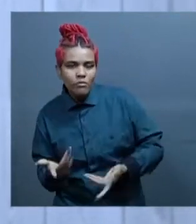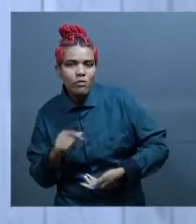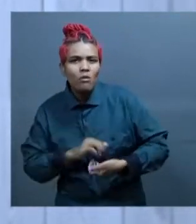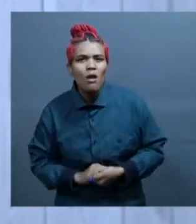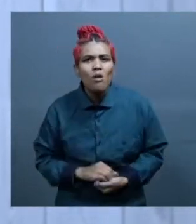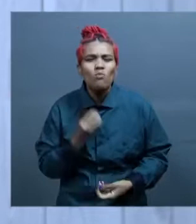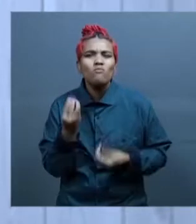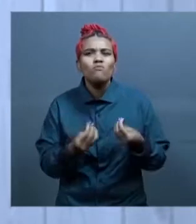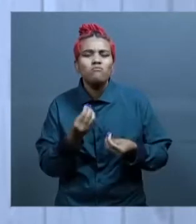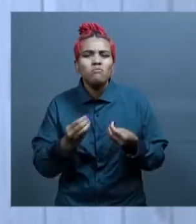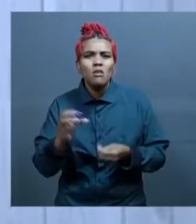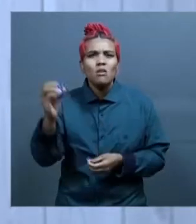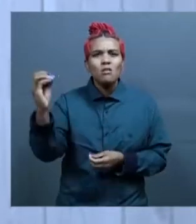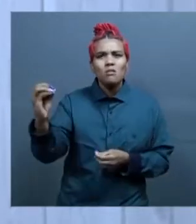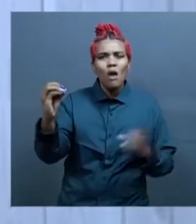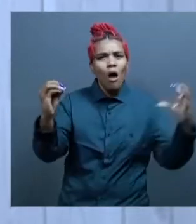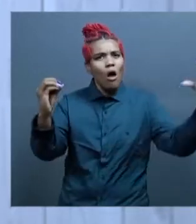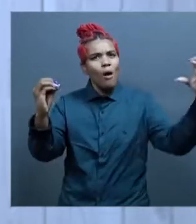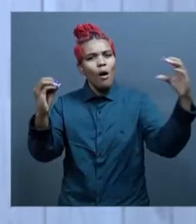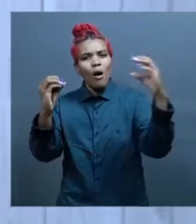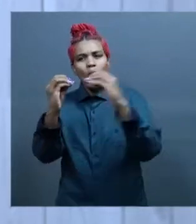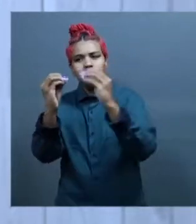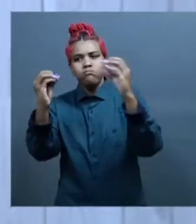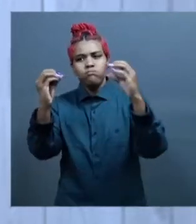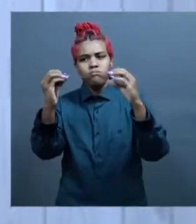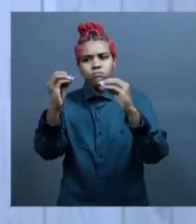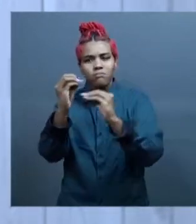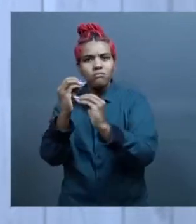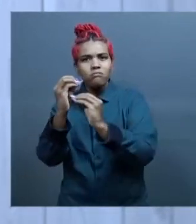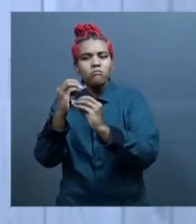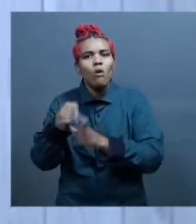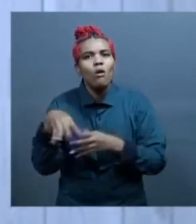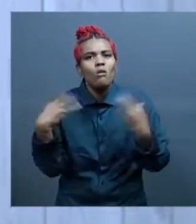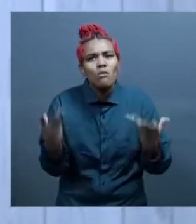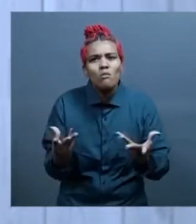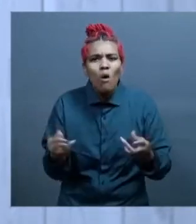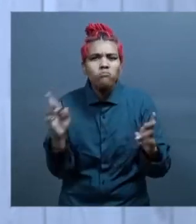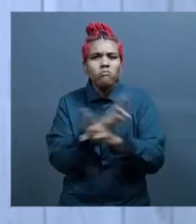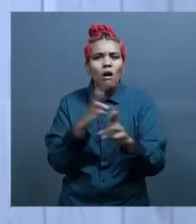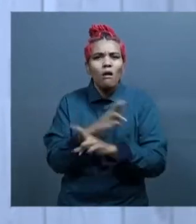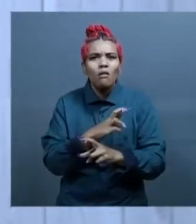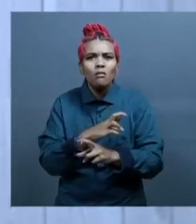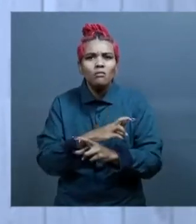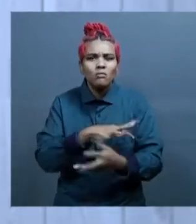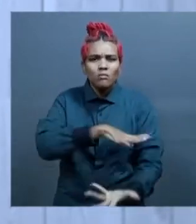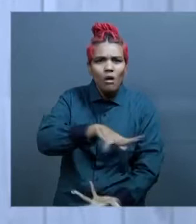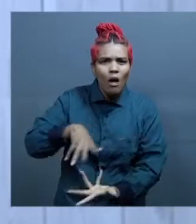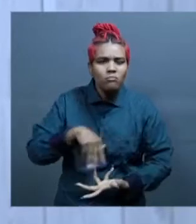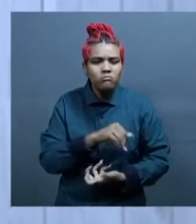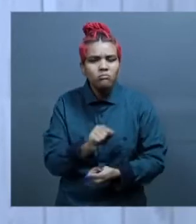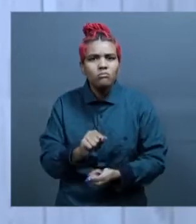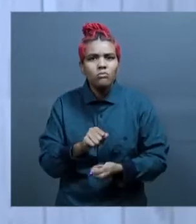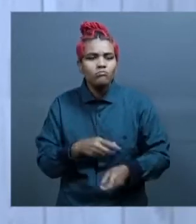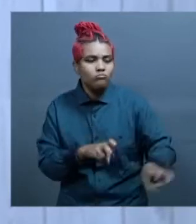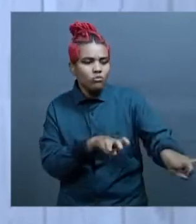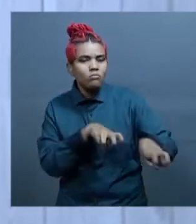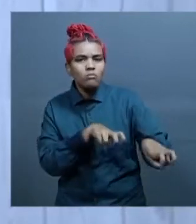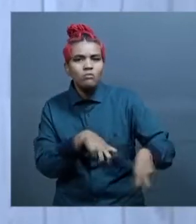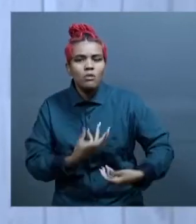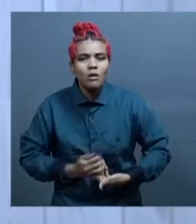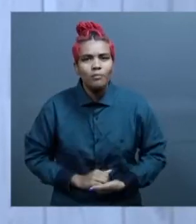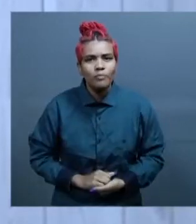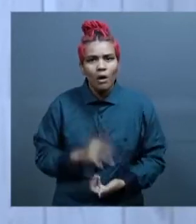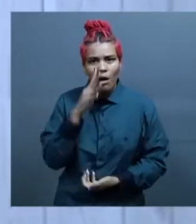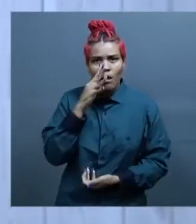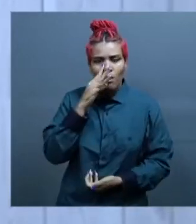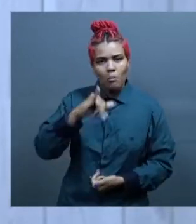estúdio especialistas falam sobre a relação entre o aquecimento global e o agro-negócio agronegócio brasileiro fique